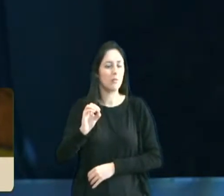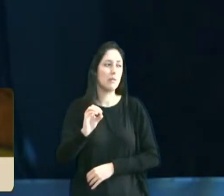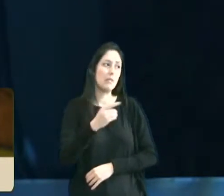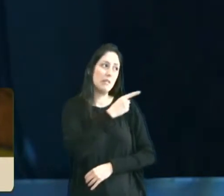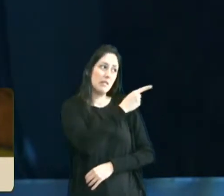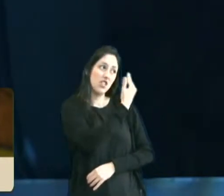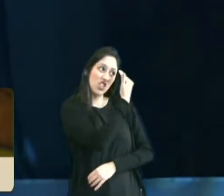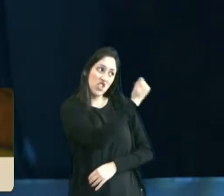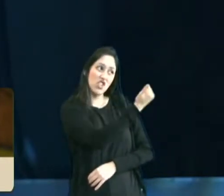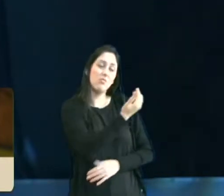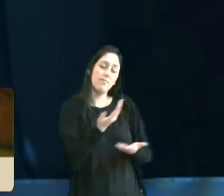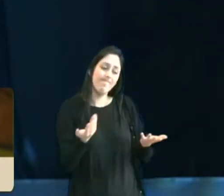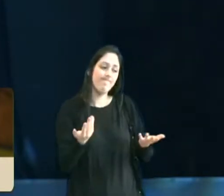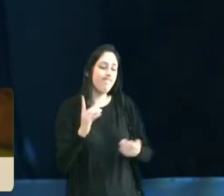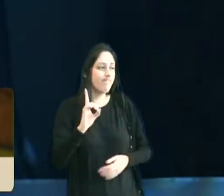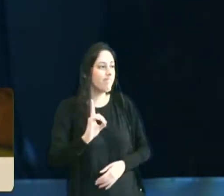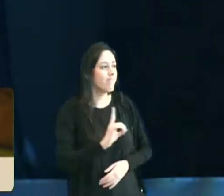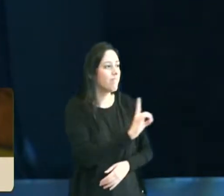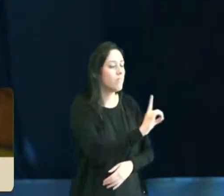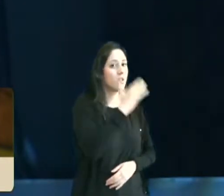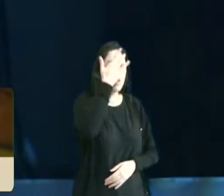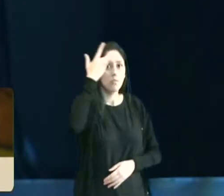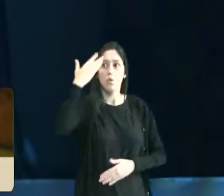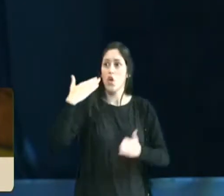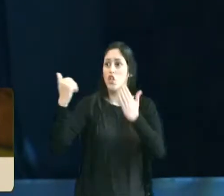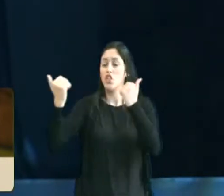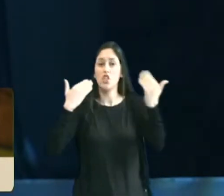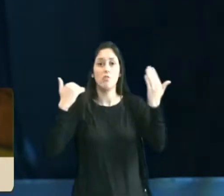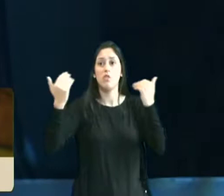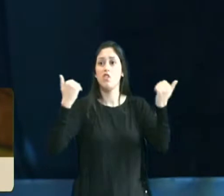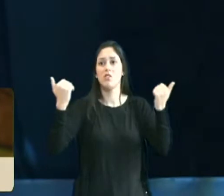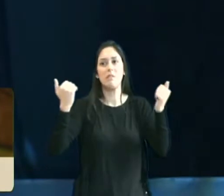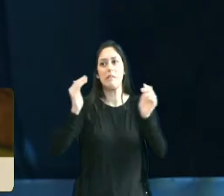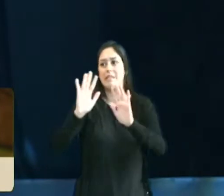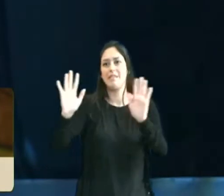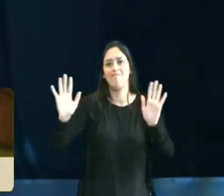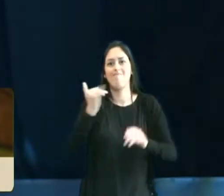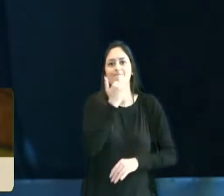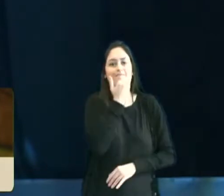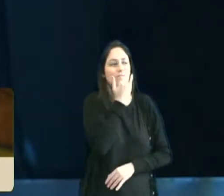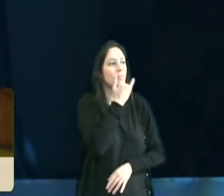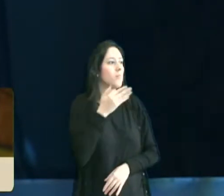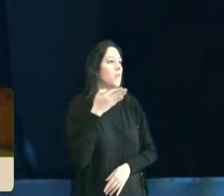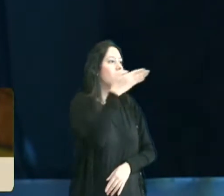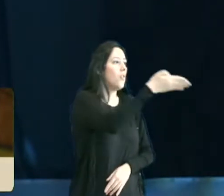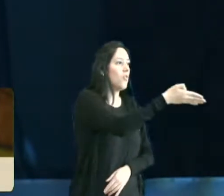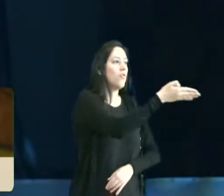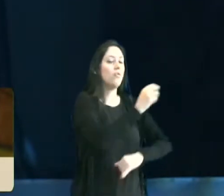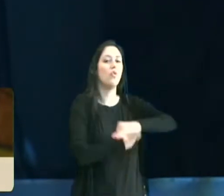E a multidão continua o solicitando, mas naquele momento ele estava indo para a casa